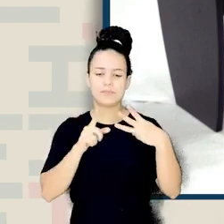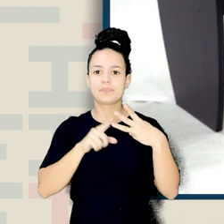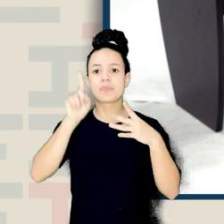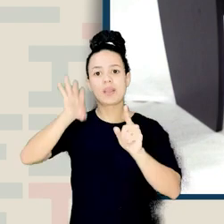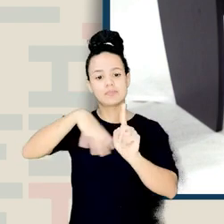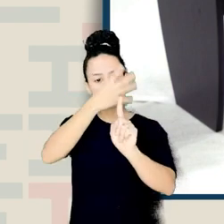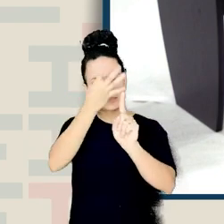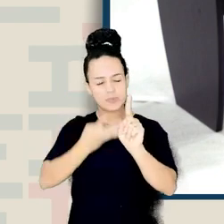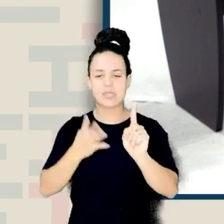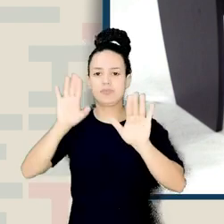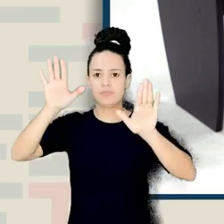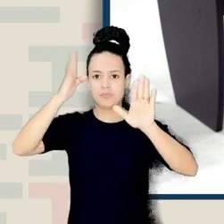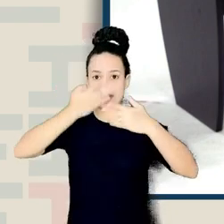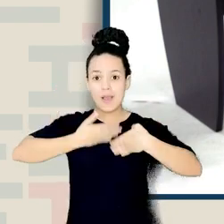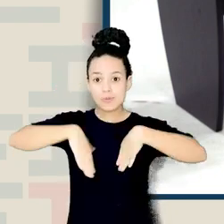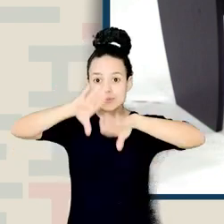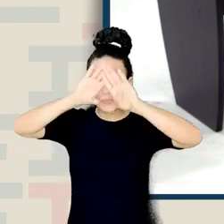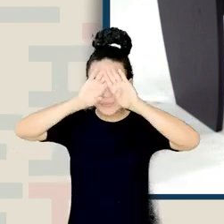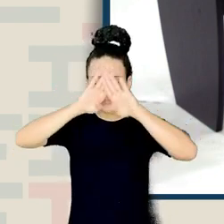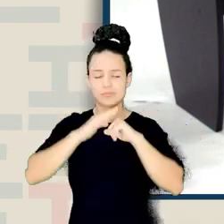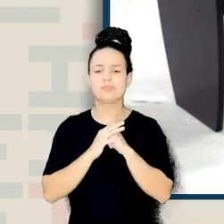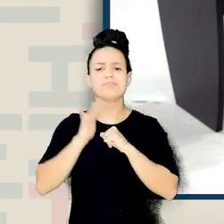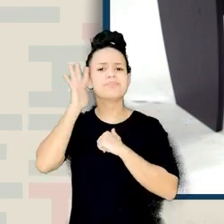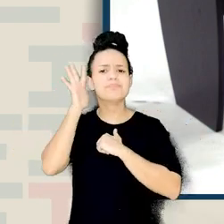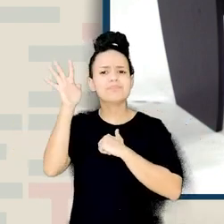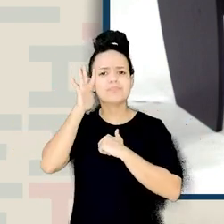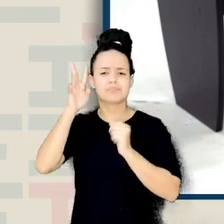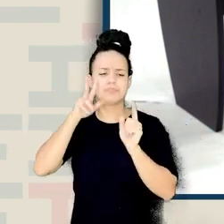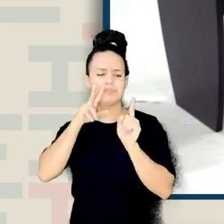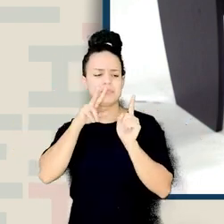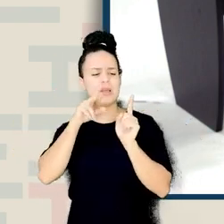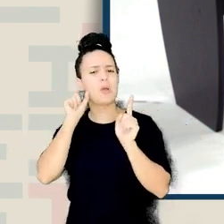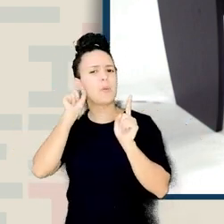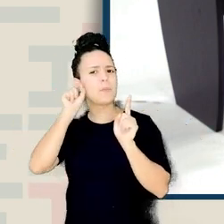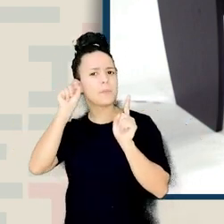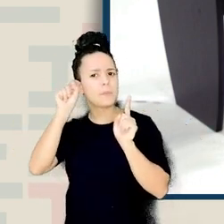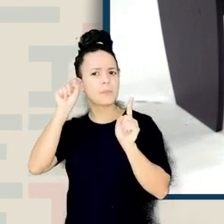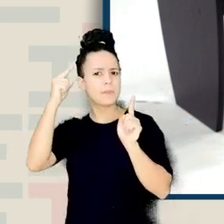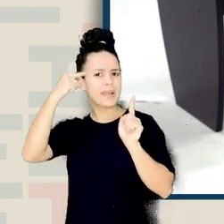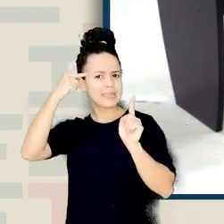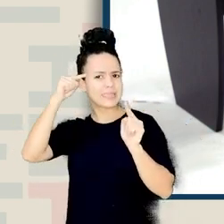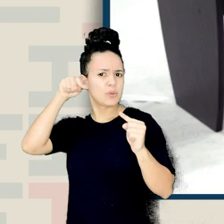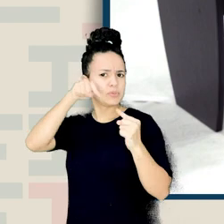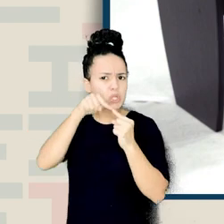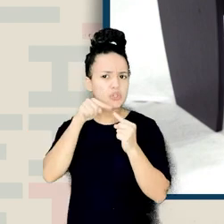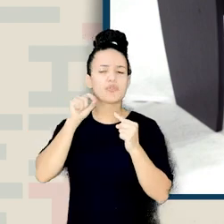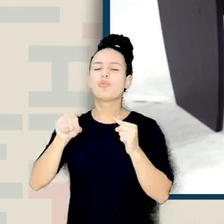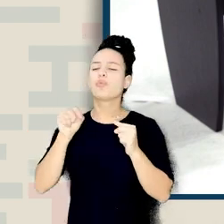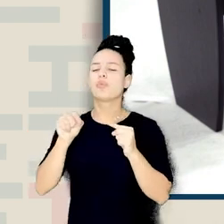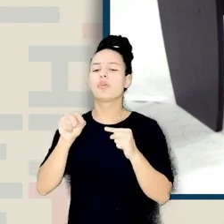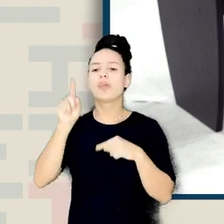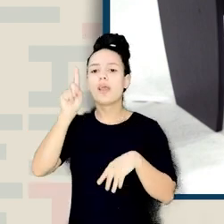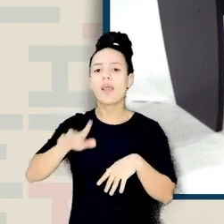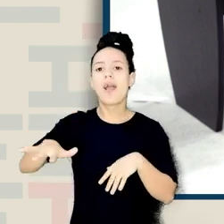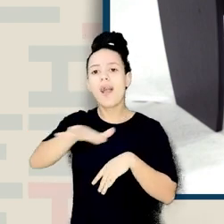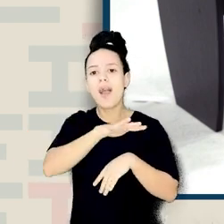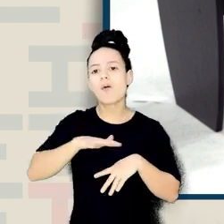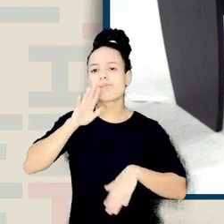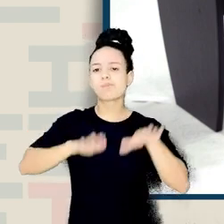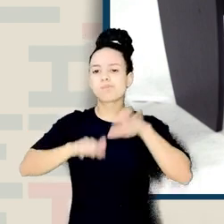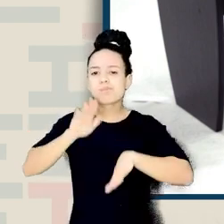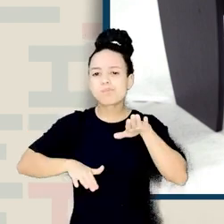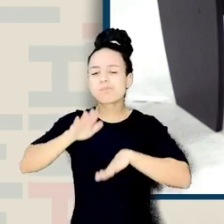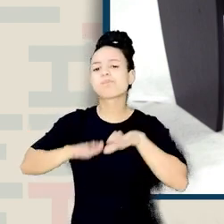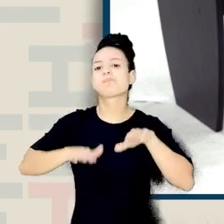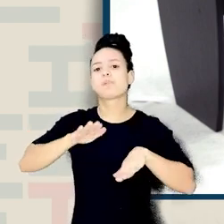aos orixás, pensando sempre na perspectiva de que esses toques são trabalhados nos tambores de mãos, ou também